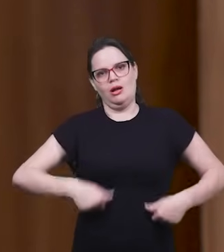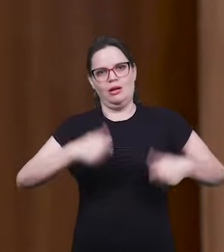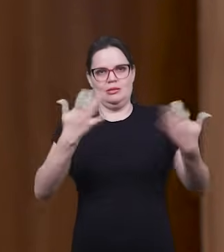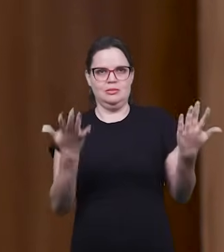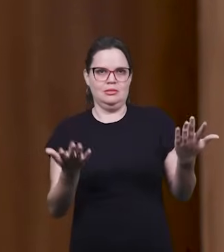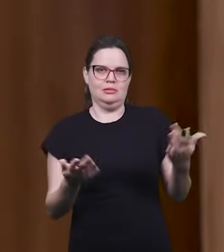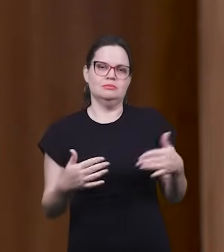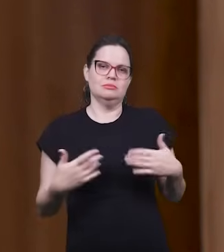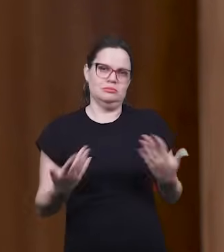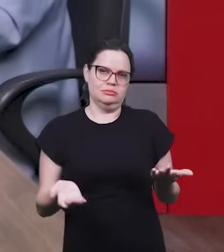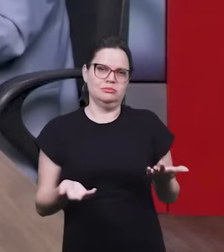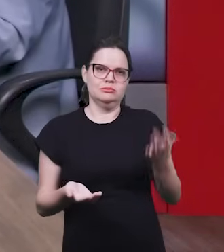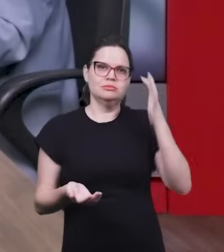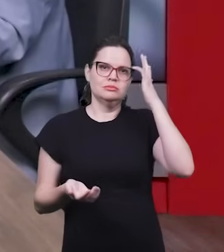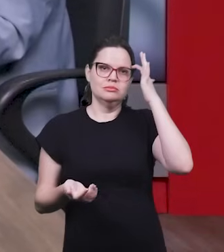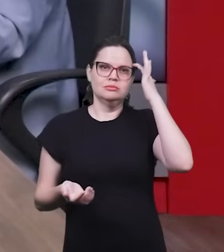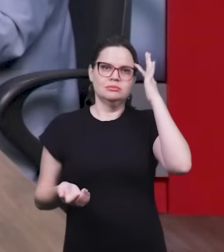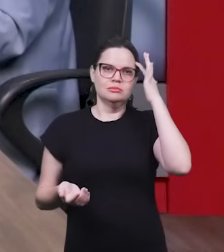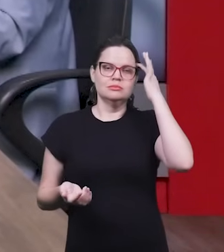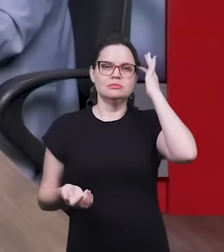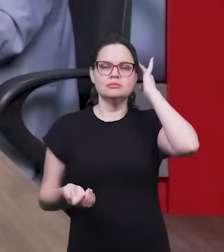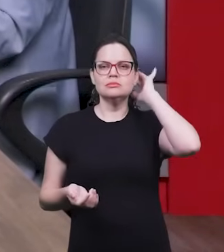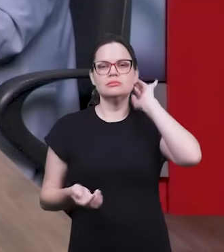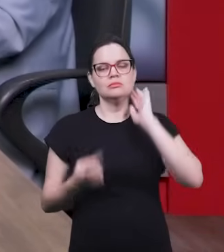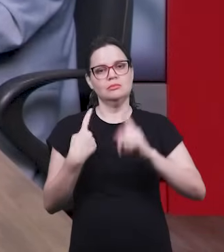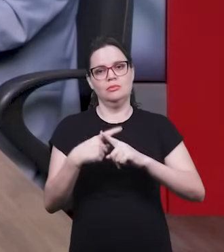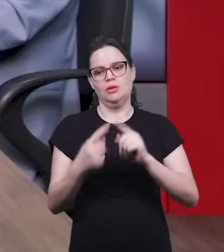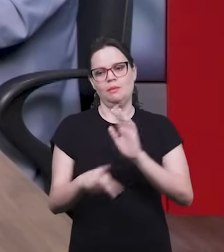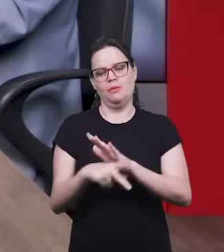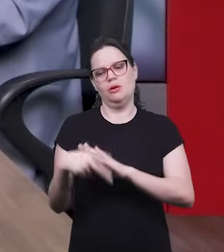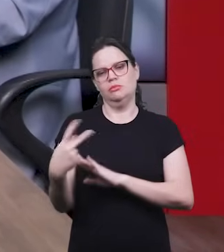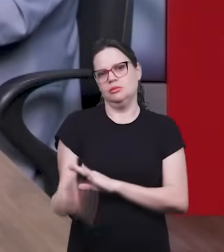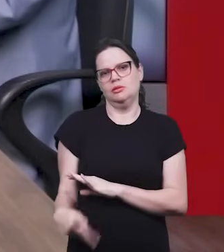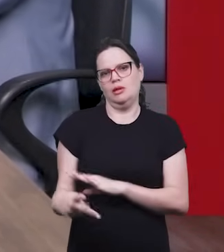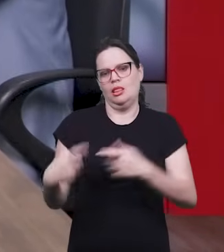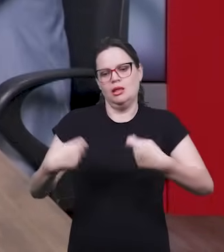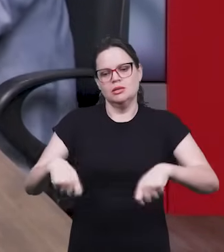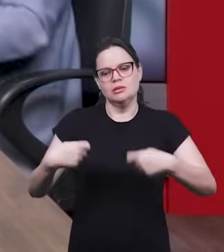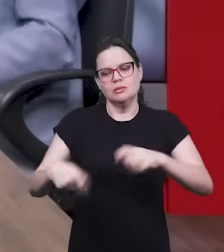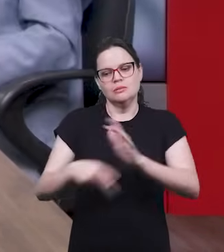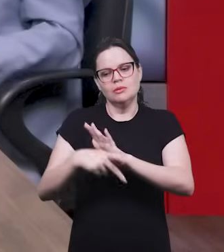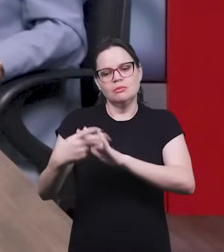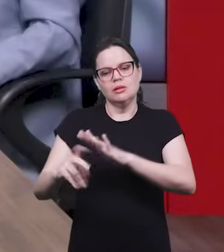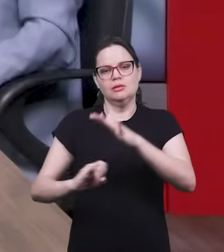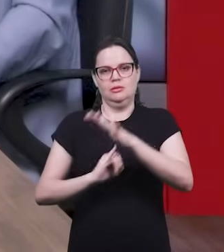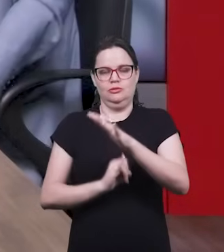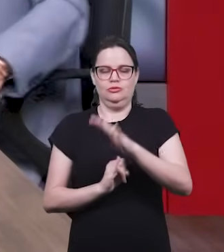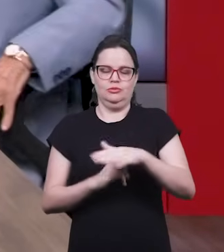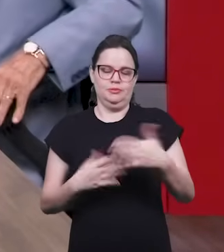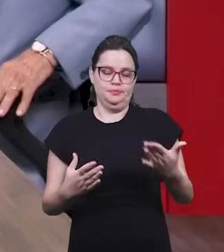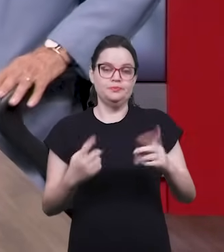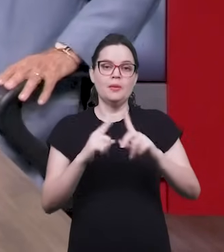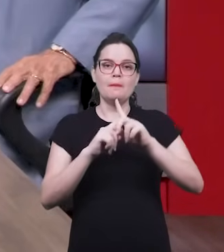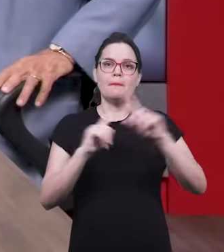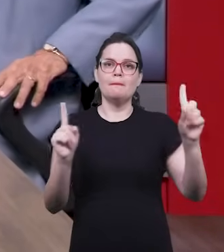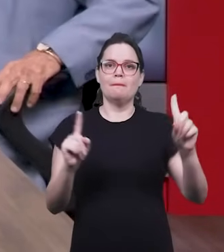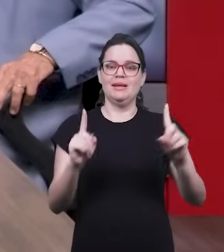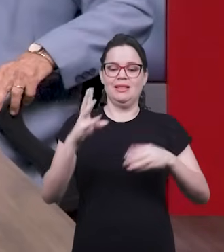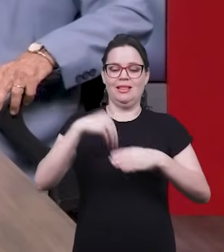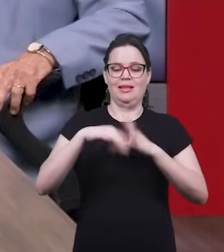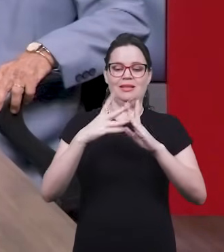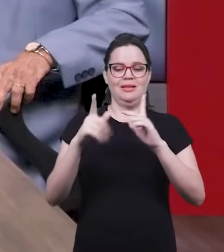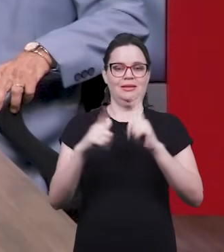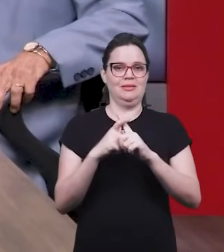aquilo que... Você a demanda tem institucional. A demanda, ou aquilo que você tem que fazer e tal. Mas